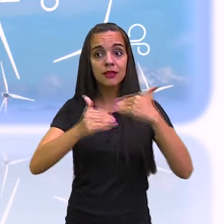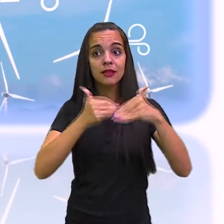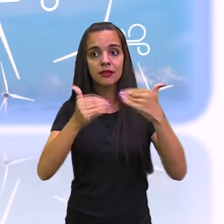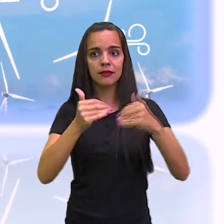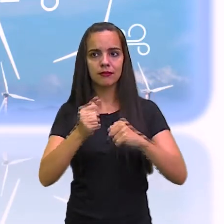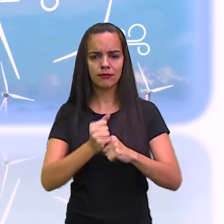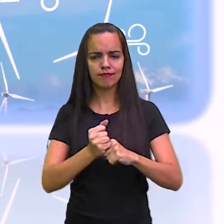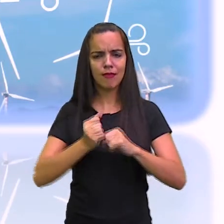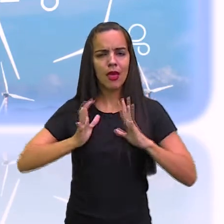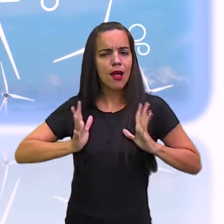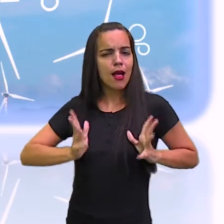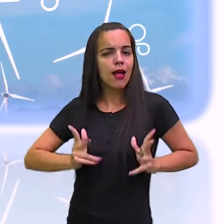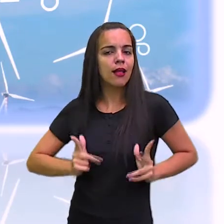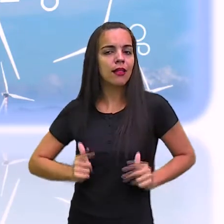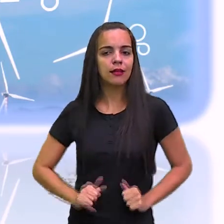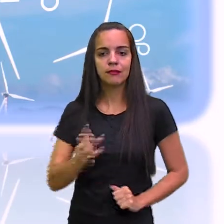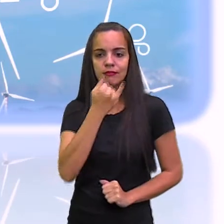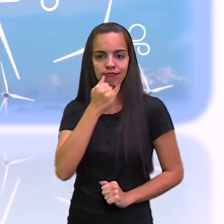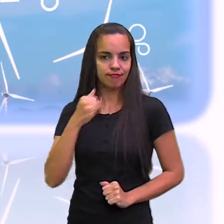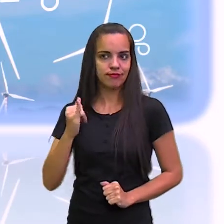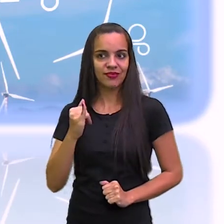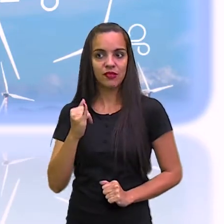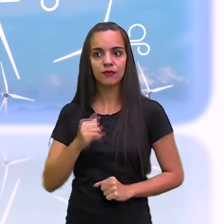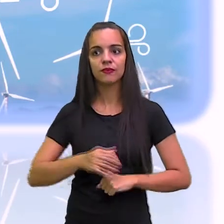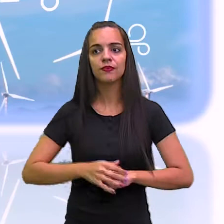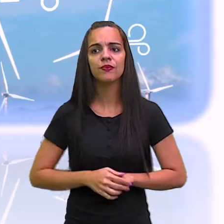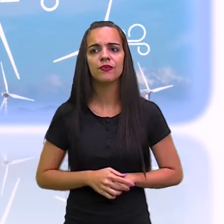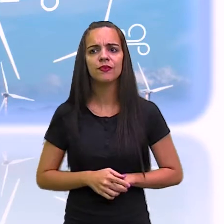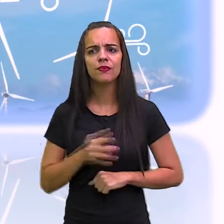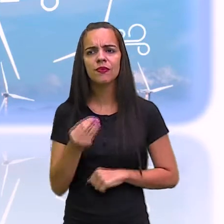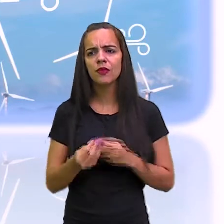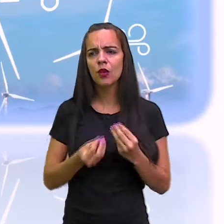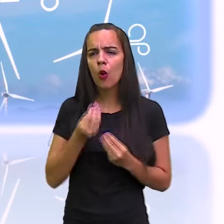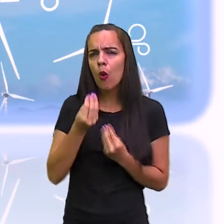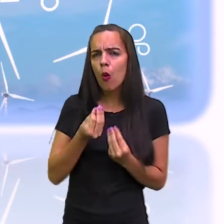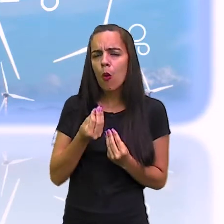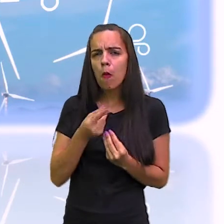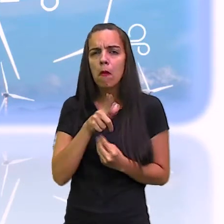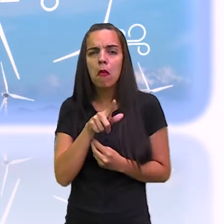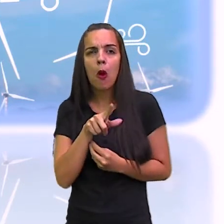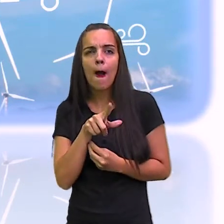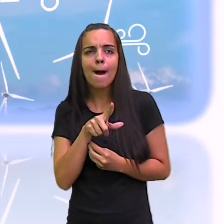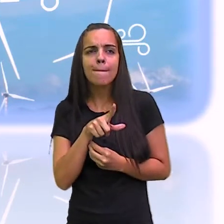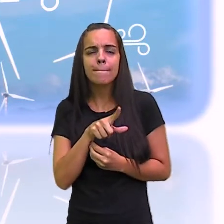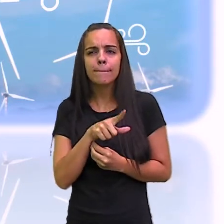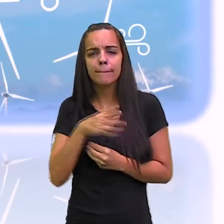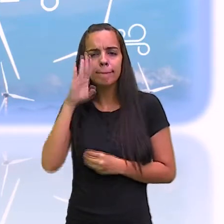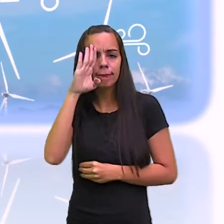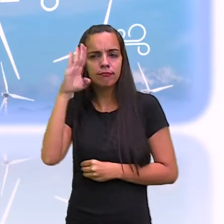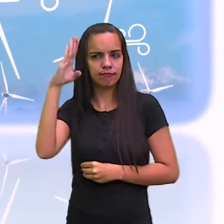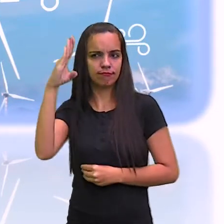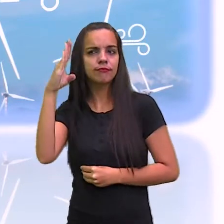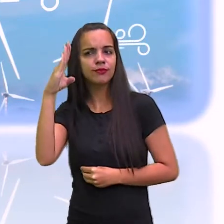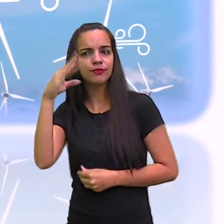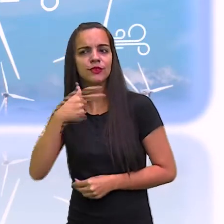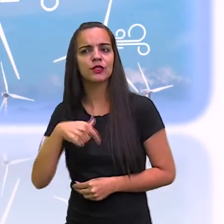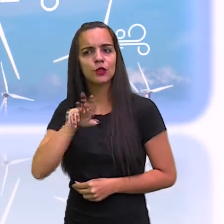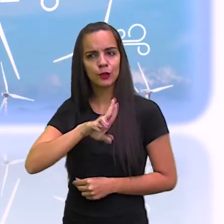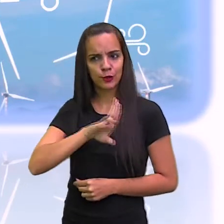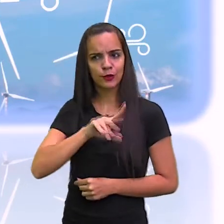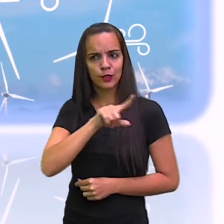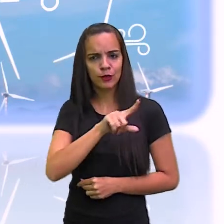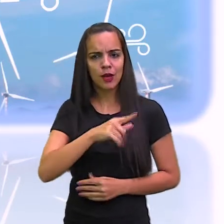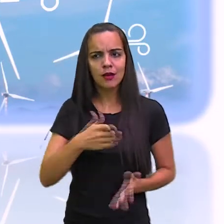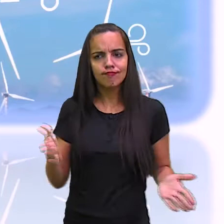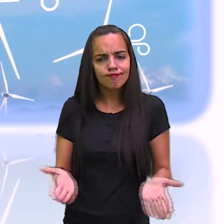desenvolvimento limpo e o colocou como prioridade para investimentos no